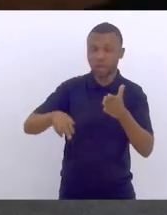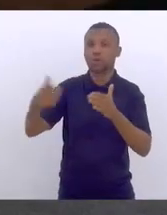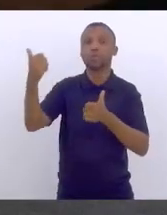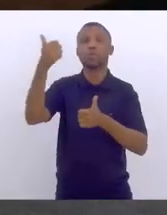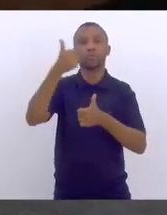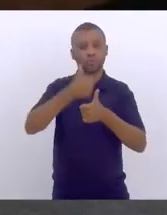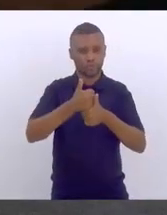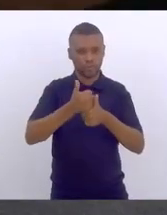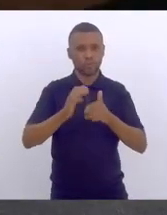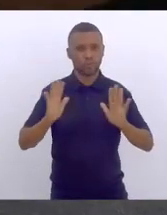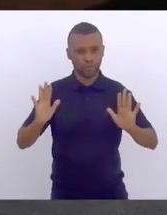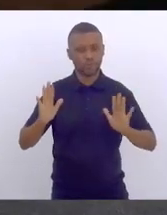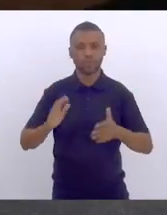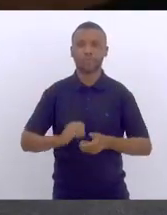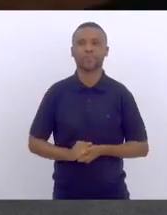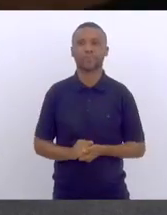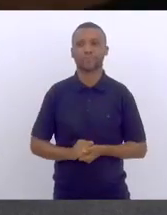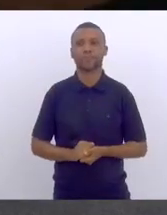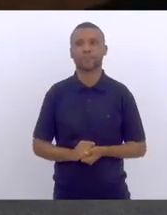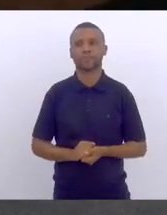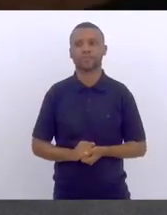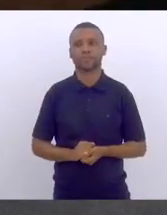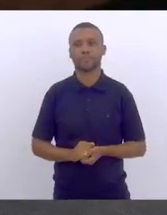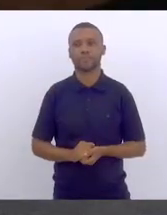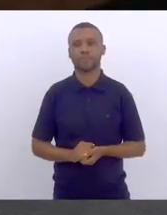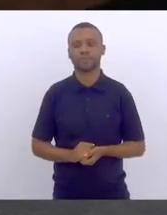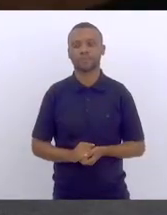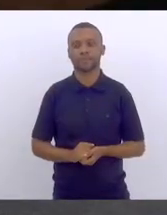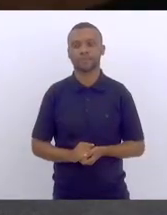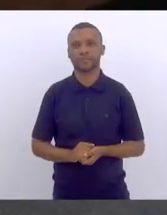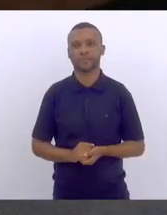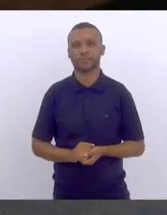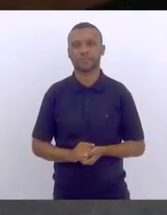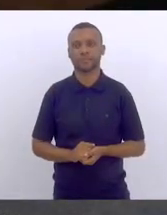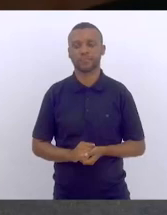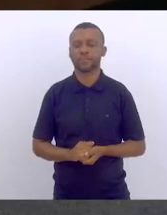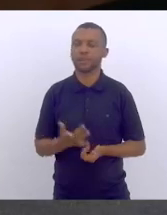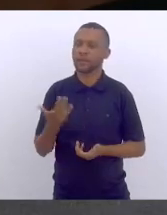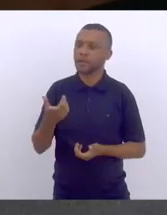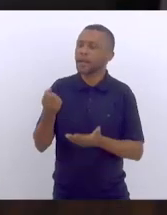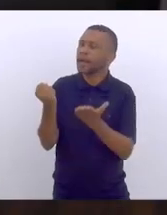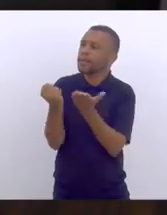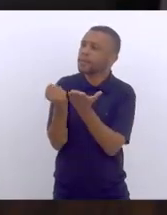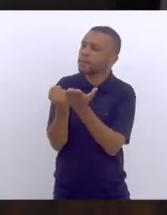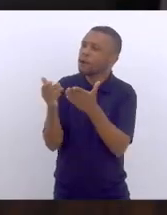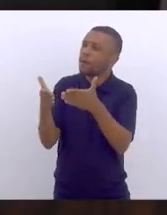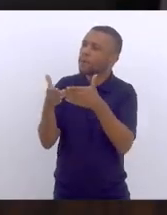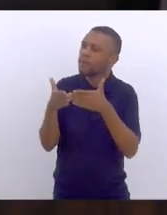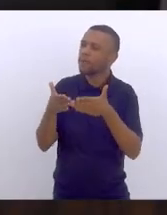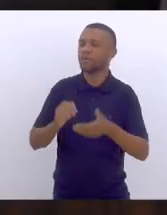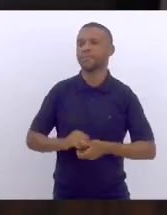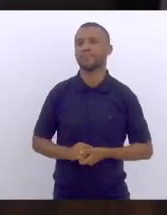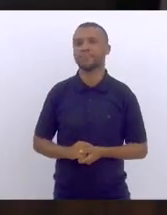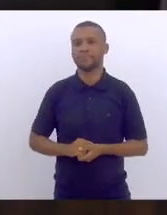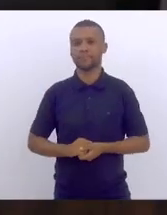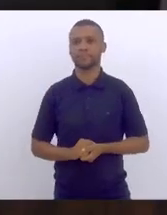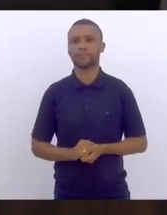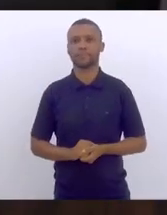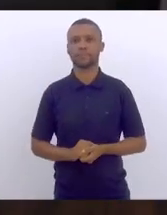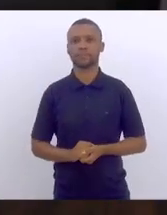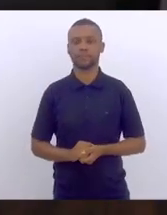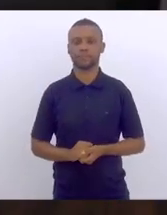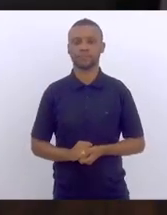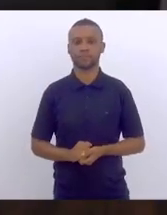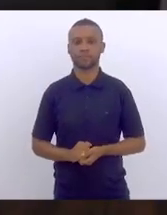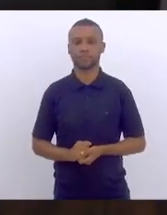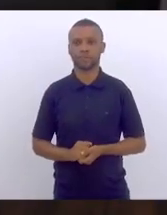substitutivo. Eu vou ler o substitutivo. Deputado Samuel. Eu vou ler o substitutivo. Um instante só, por favor,